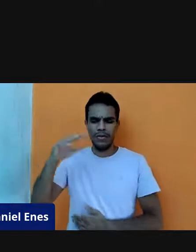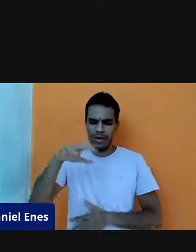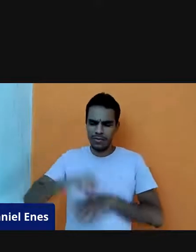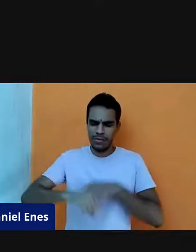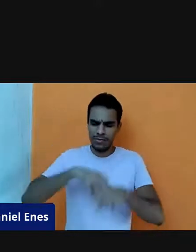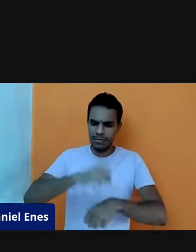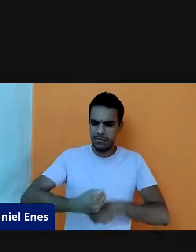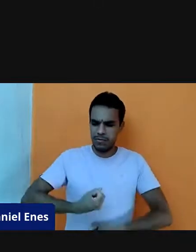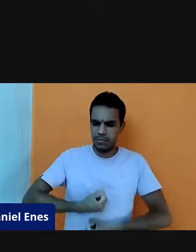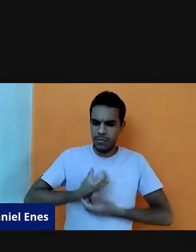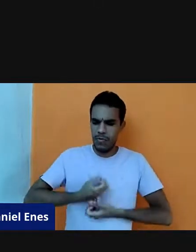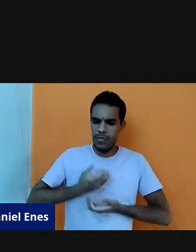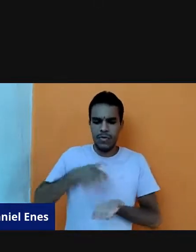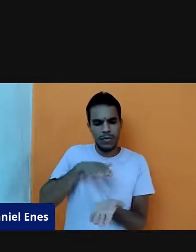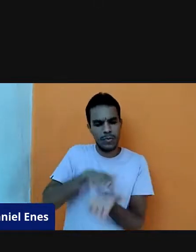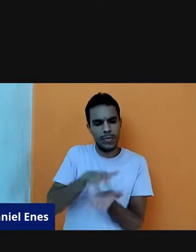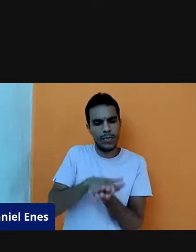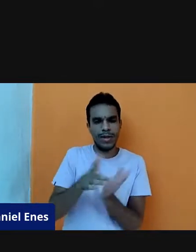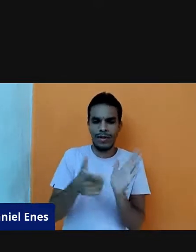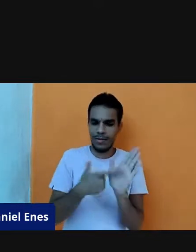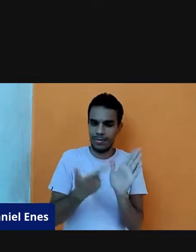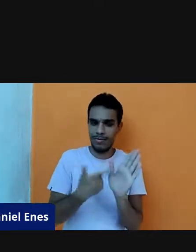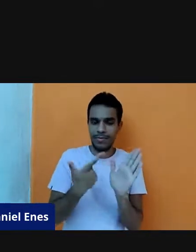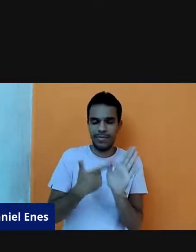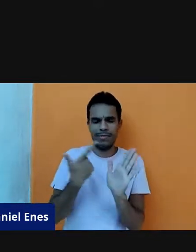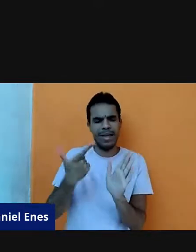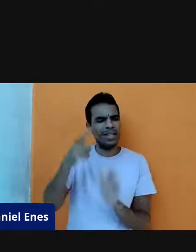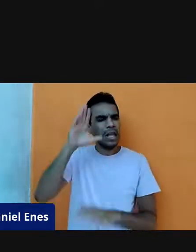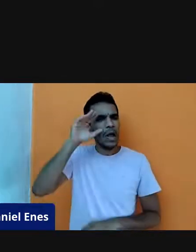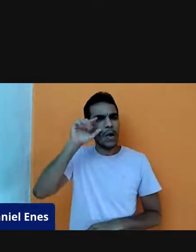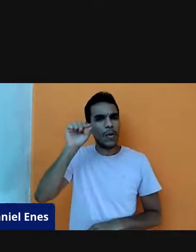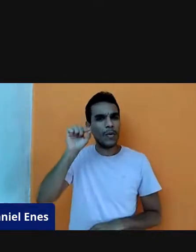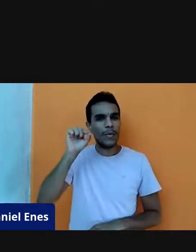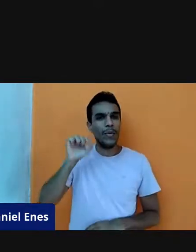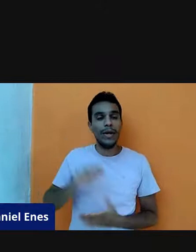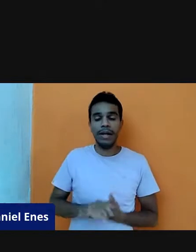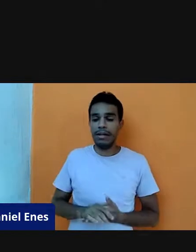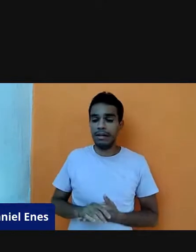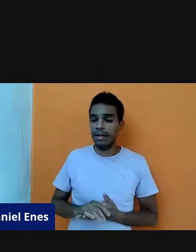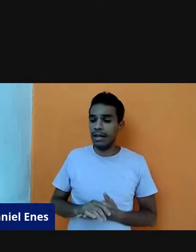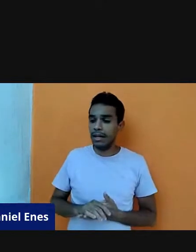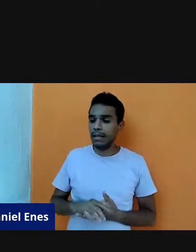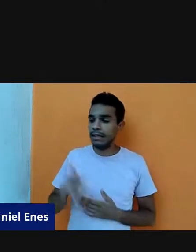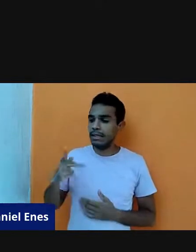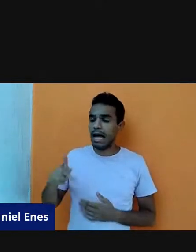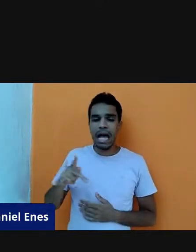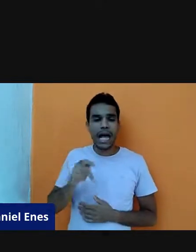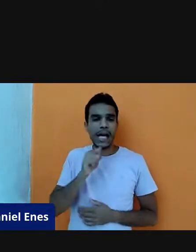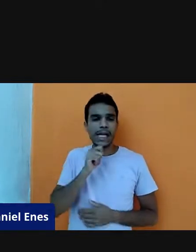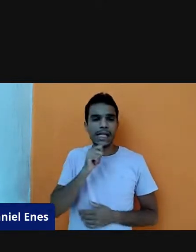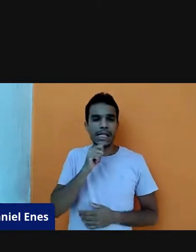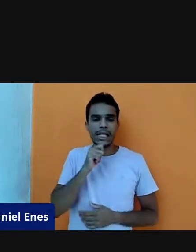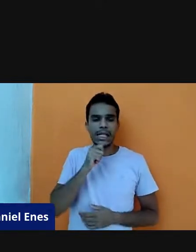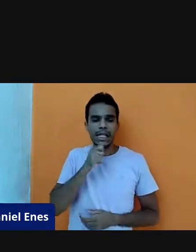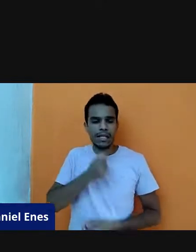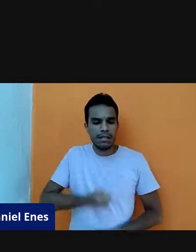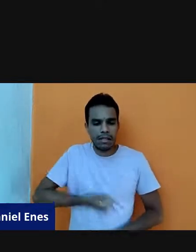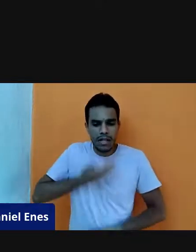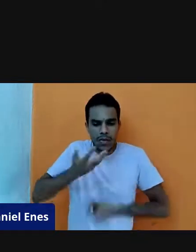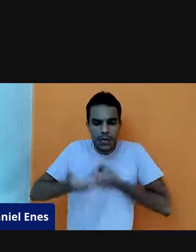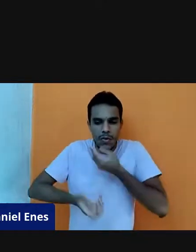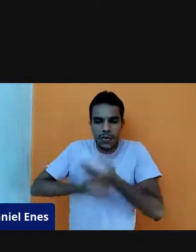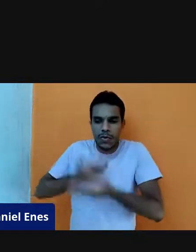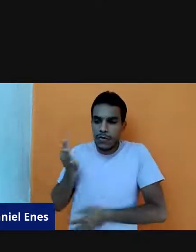livro, vai publicar. Mas é mais a título de curiosidade, porque ali ainda não há expressão do poeta que ele viria a